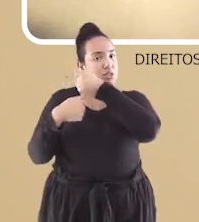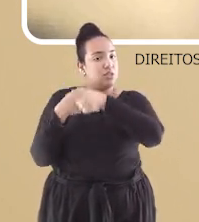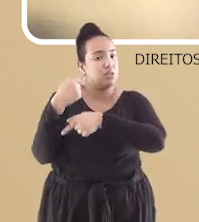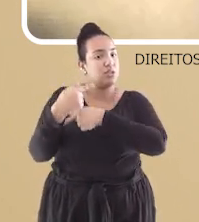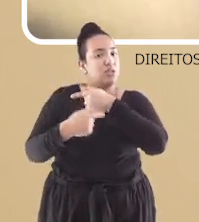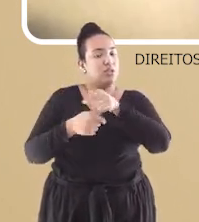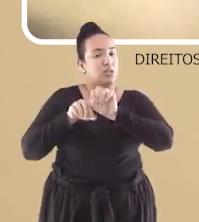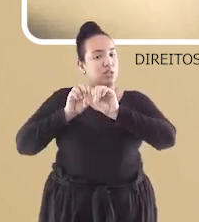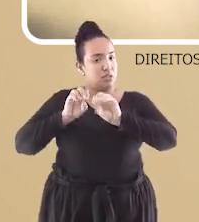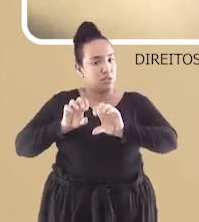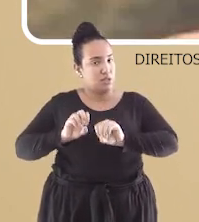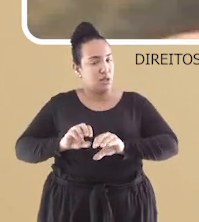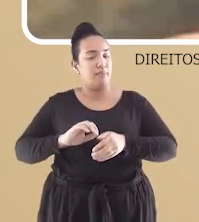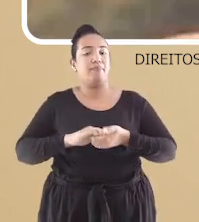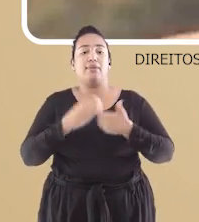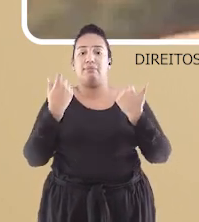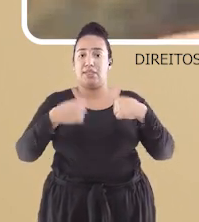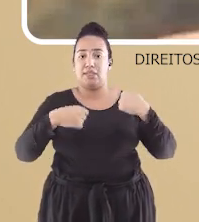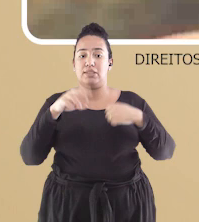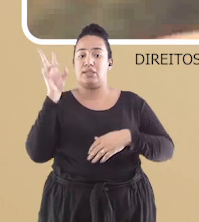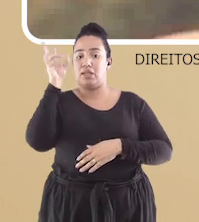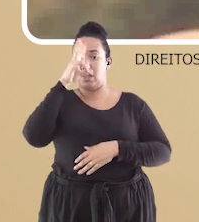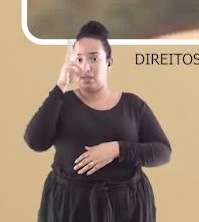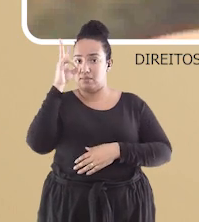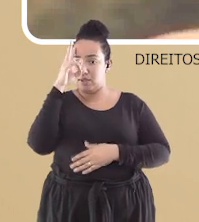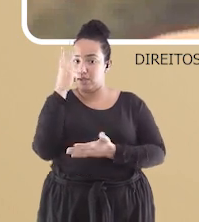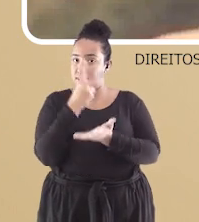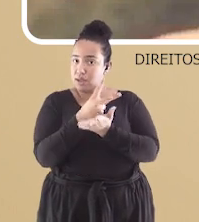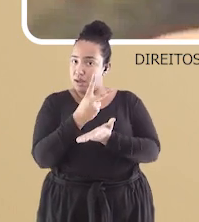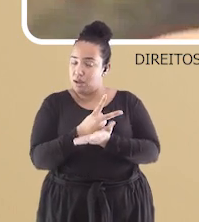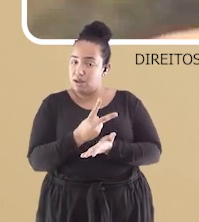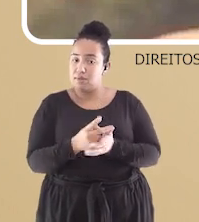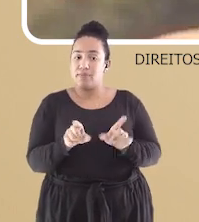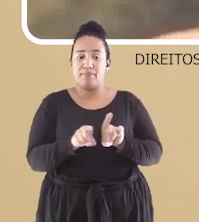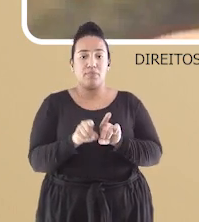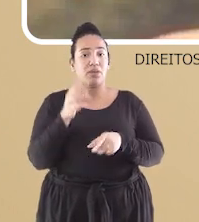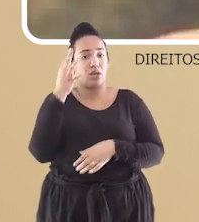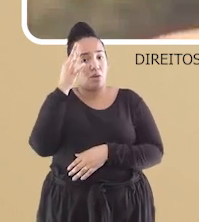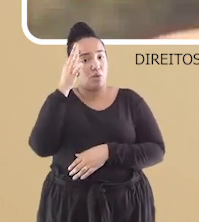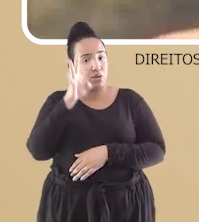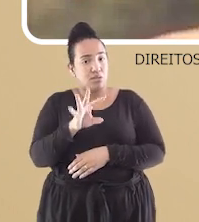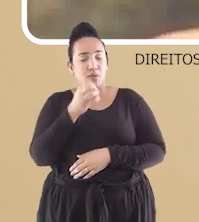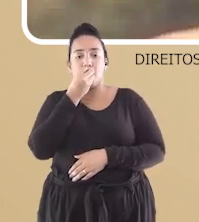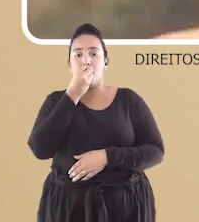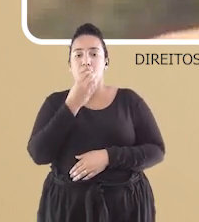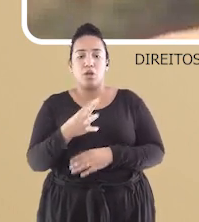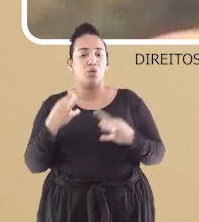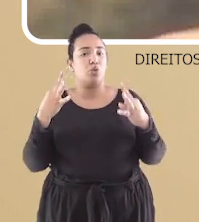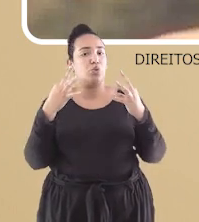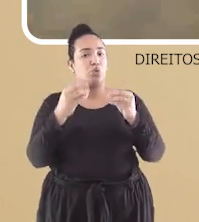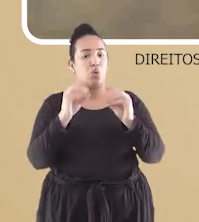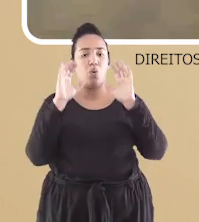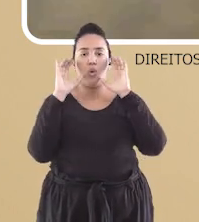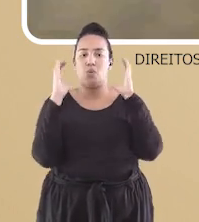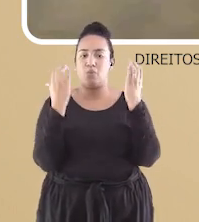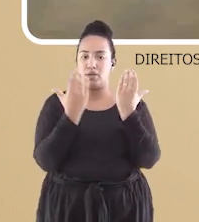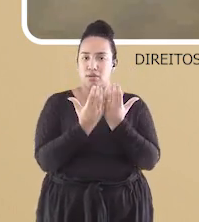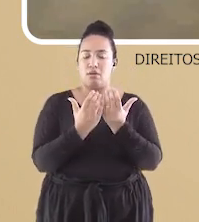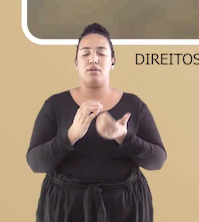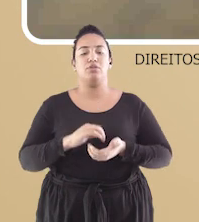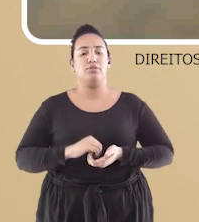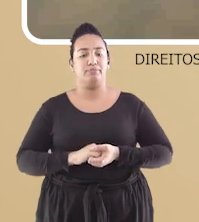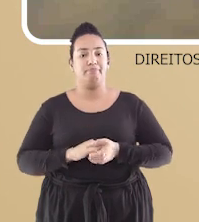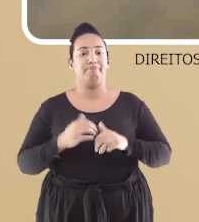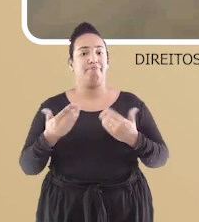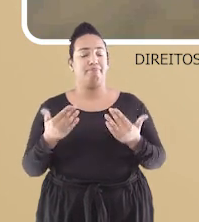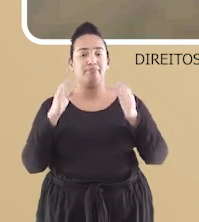para geração. Tem que ser lembrada, renovada, reconhecida como um bem de toda a comunidade. A comunidade é